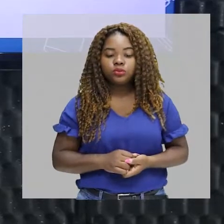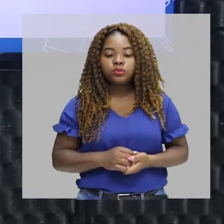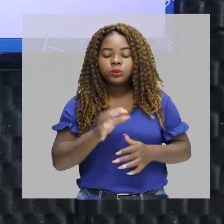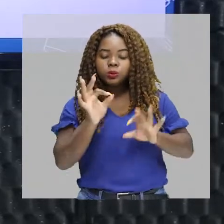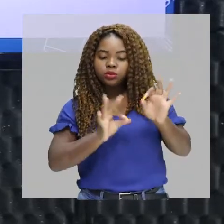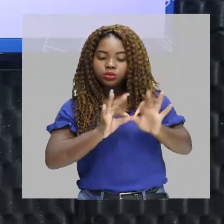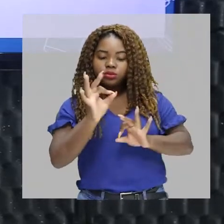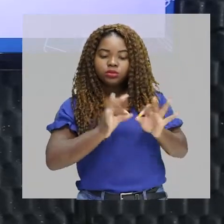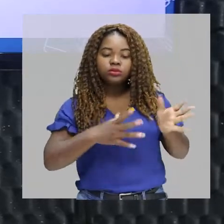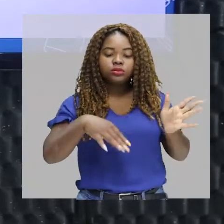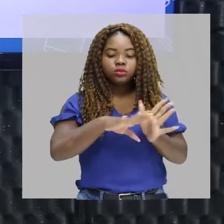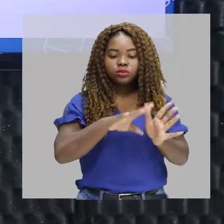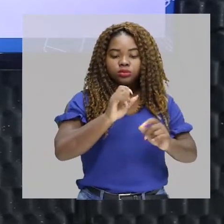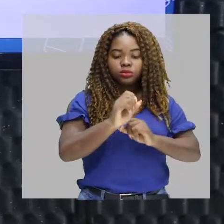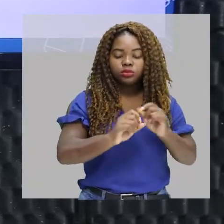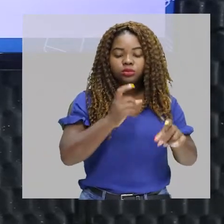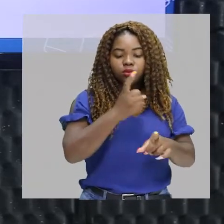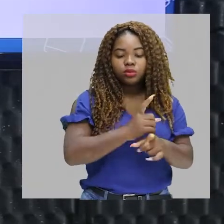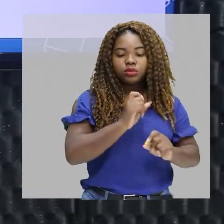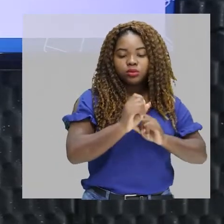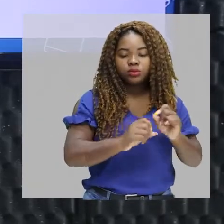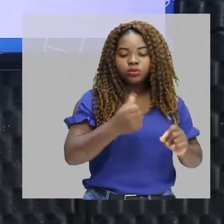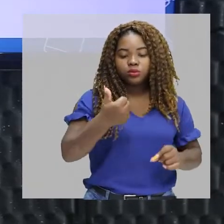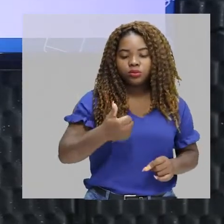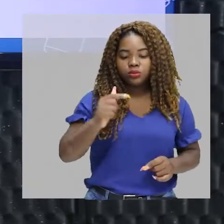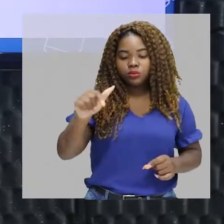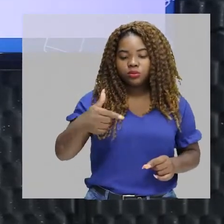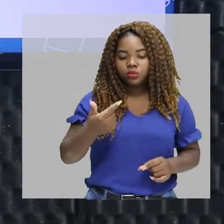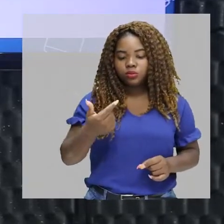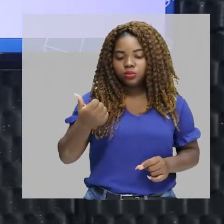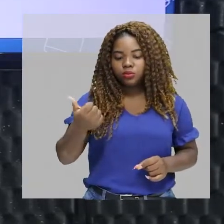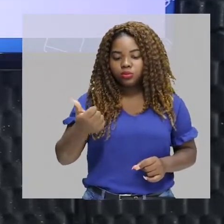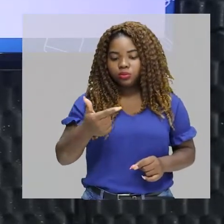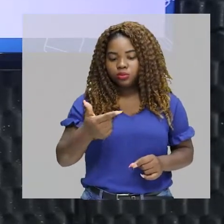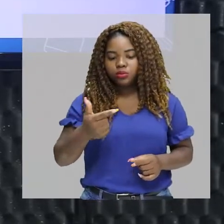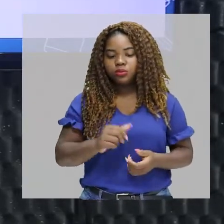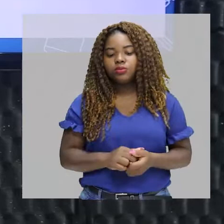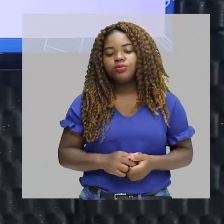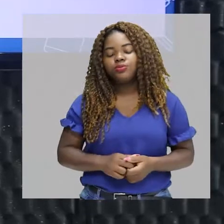esse cálculo, chegamos à resposta de 1,12.